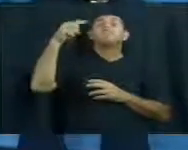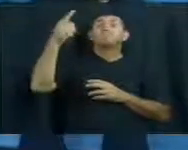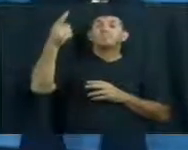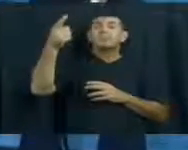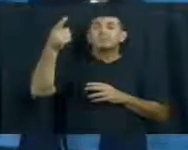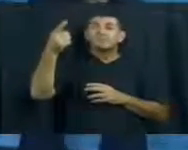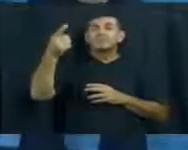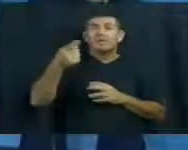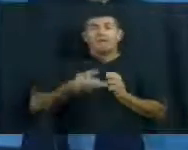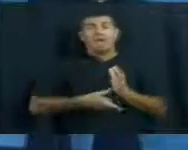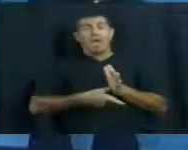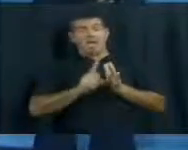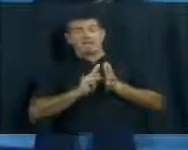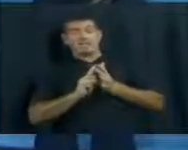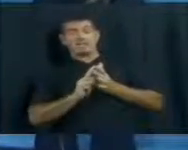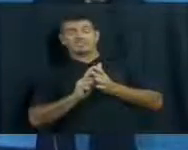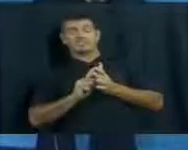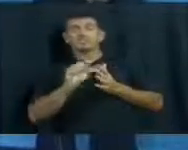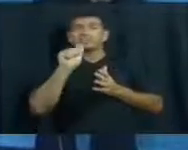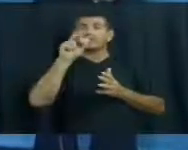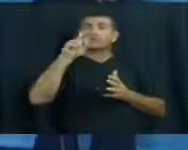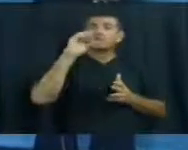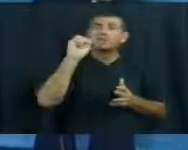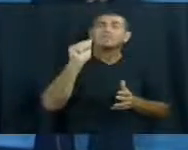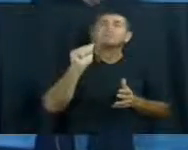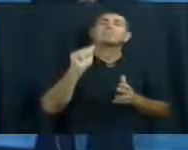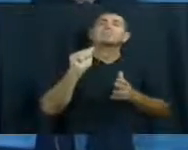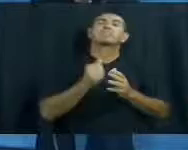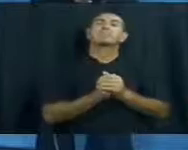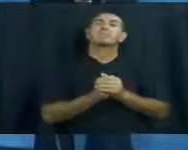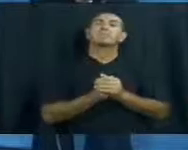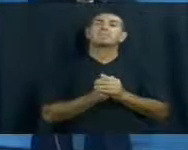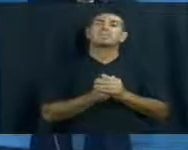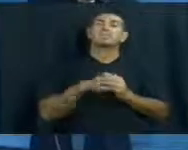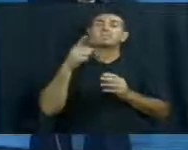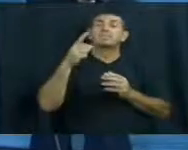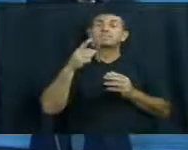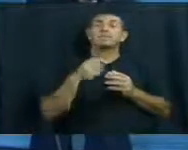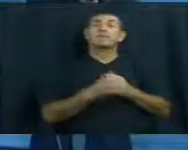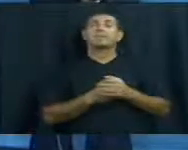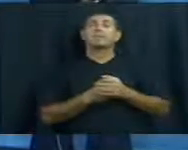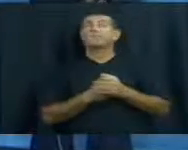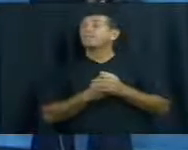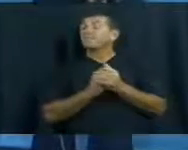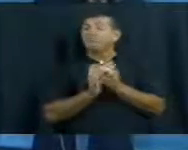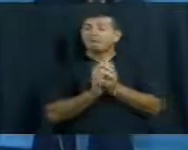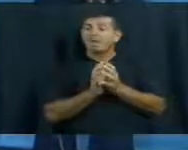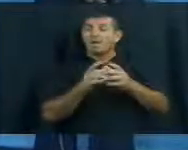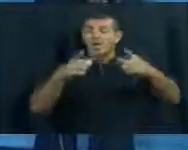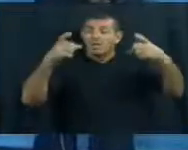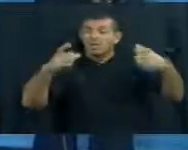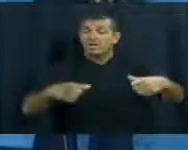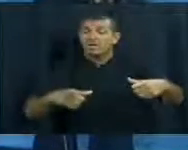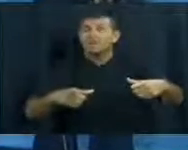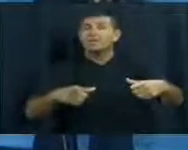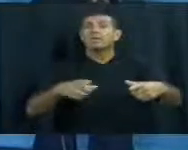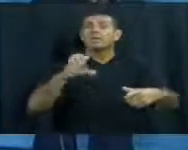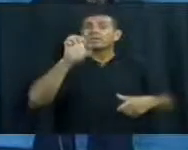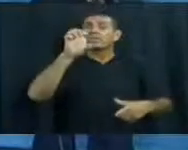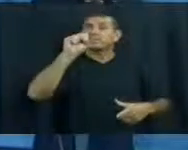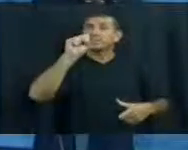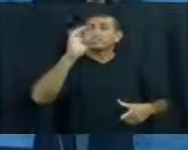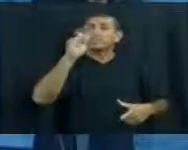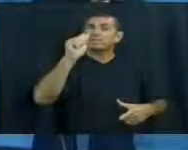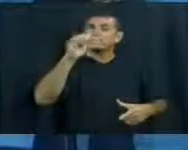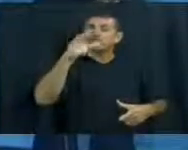tropeça, e antes de chegar na Arca, vai para onde? Nós vamos estar onde? Na Estação do Carnaval. Na Estação do Carnaval, na verdade, a Estação do Carnaval